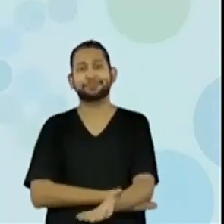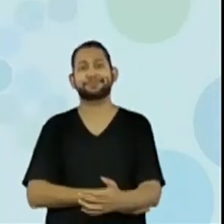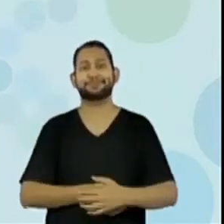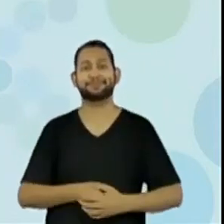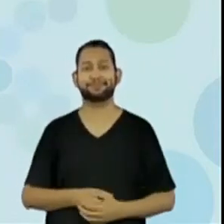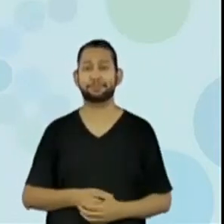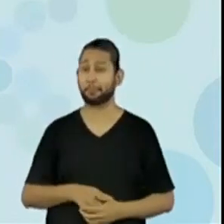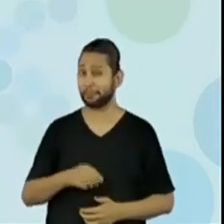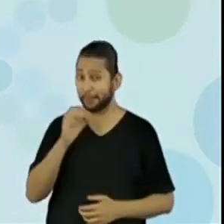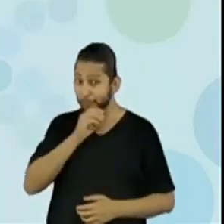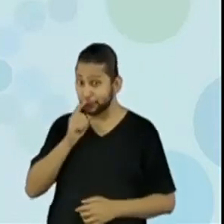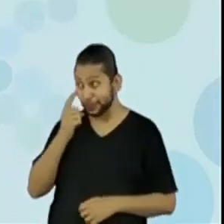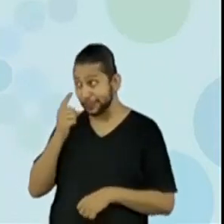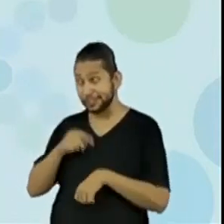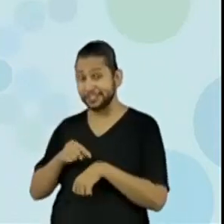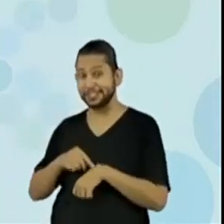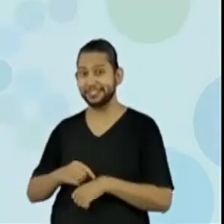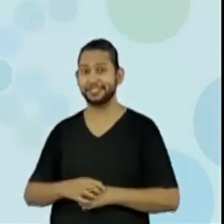Só mais um pouquinho.